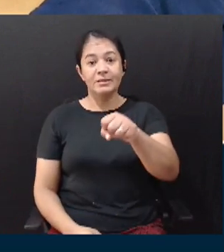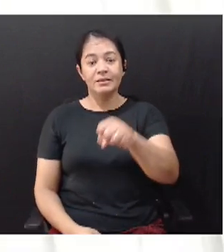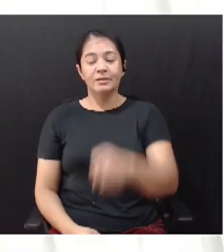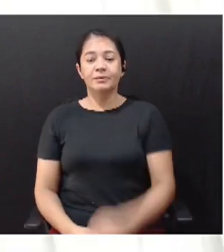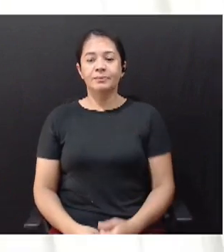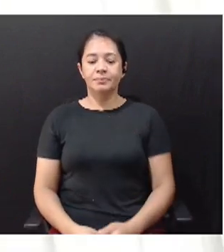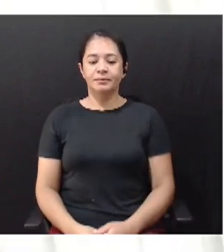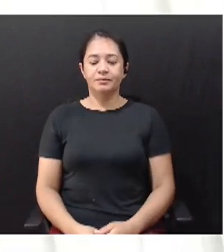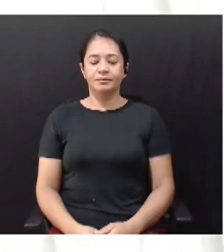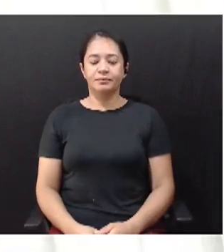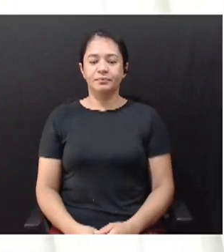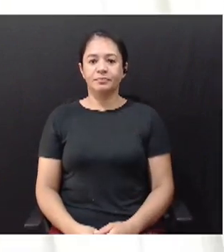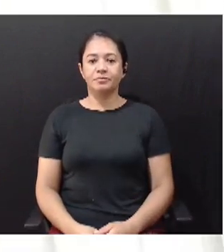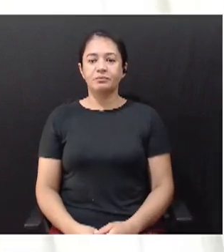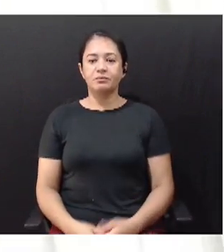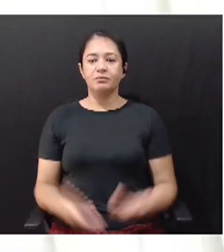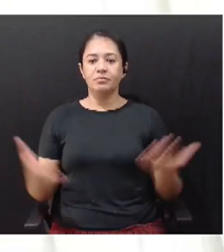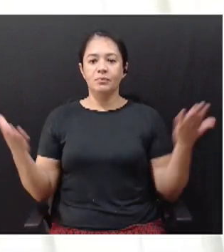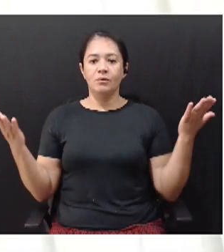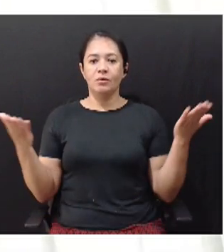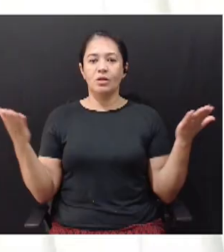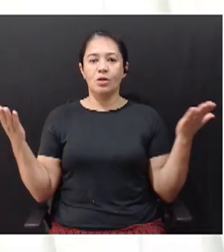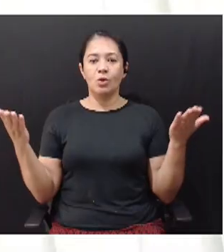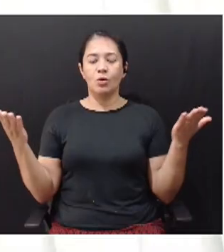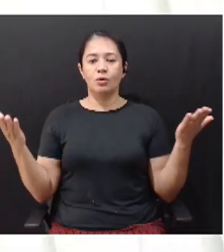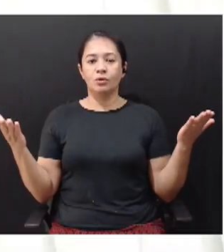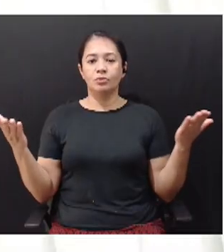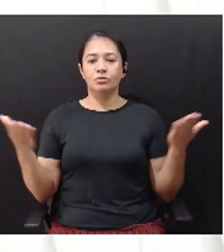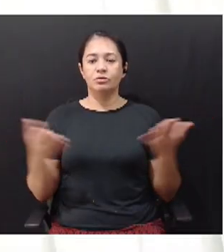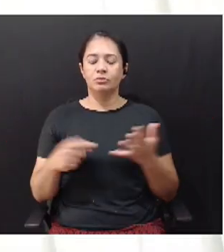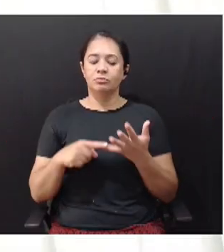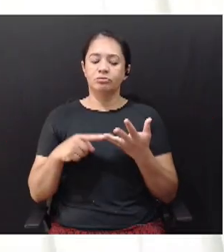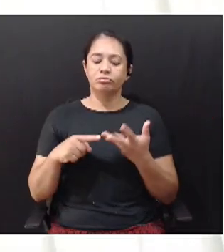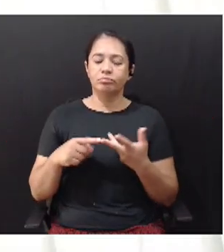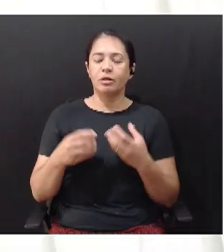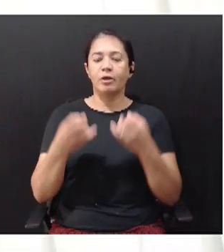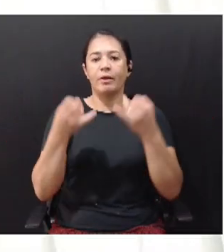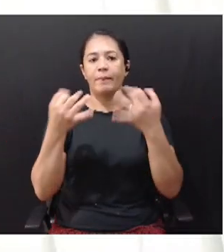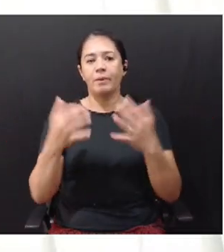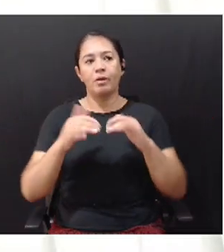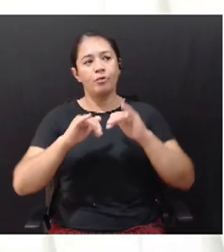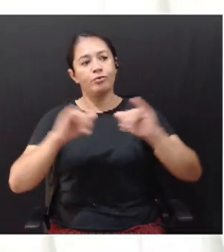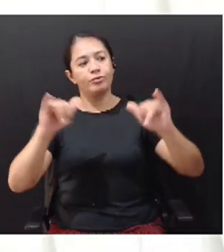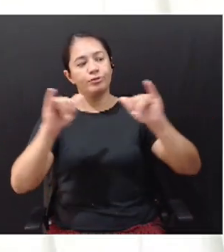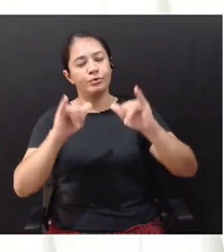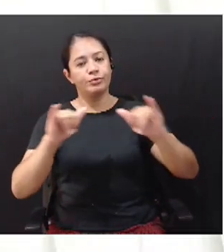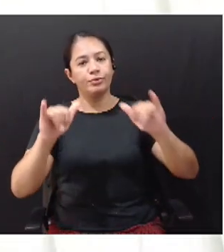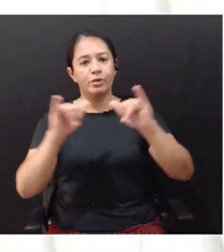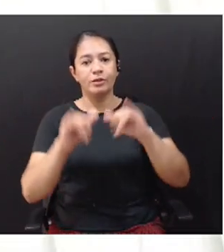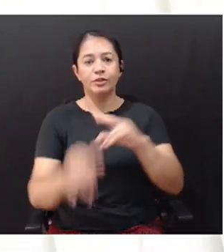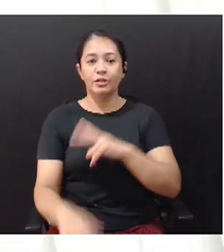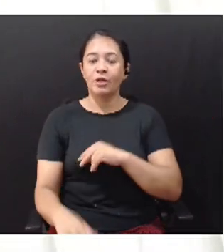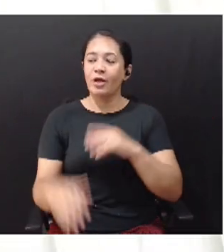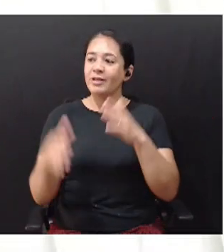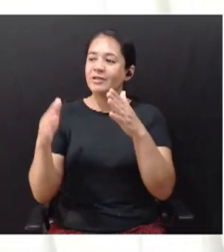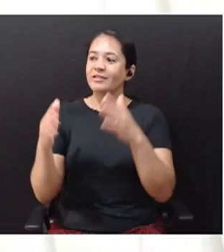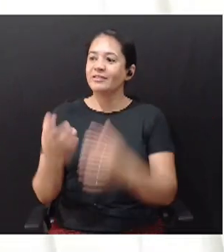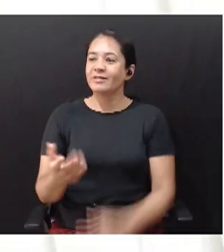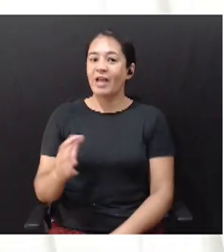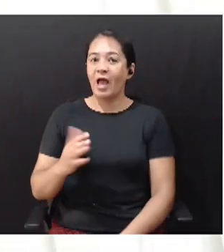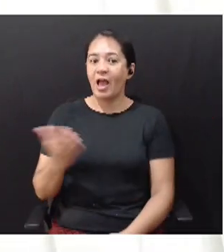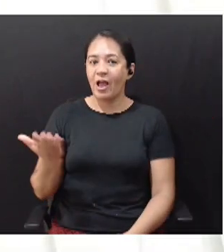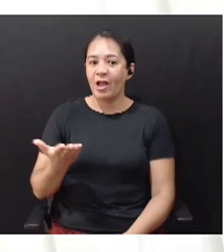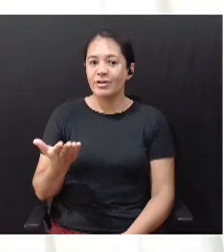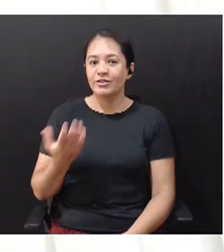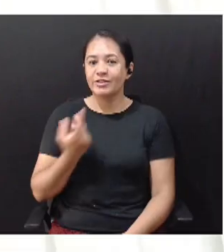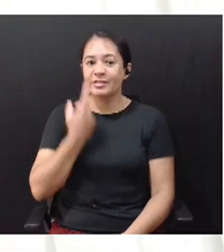Isso hoje é muito falado, né? Muito divulgado. Nossa, chegou a sexta, então é o final de